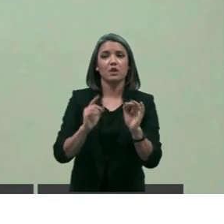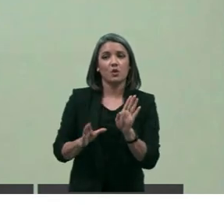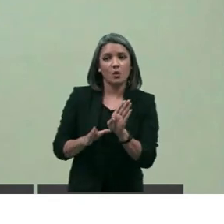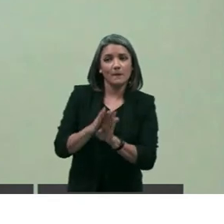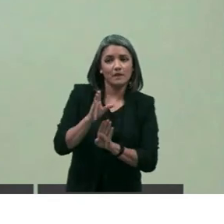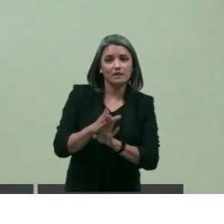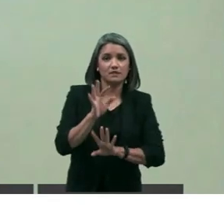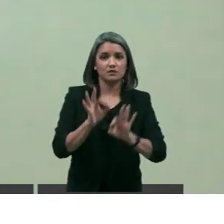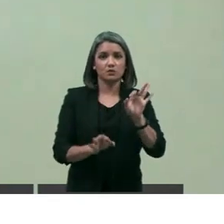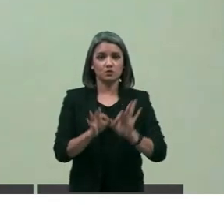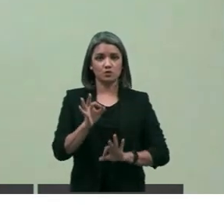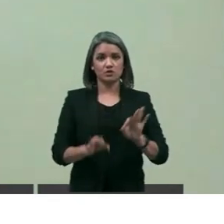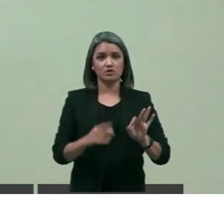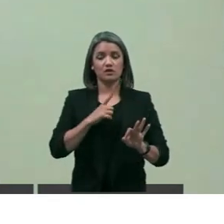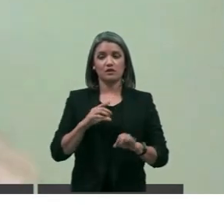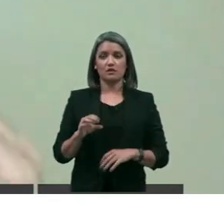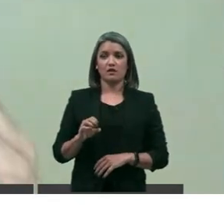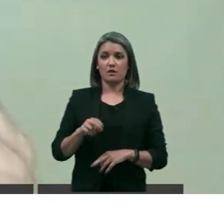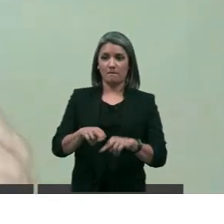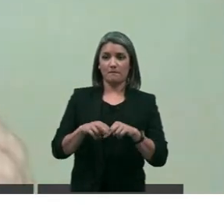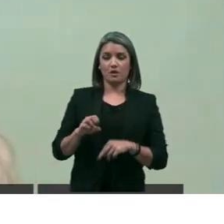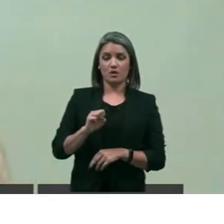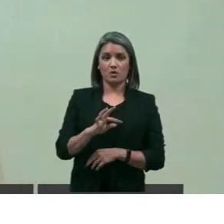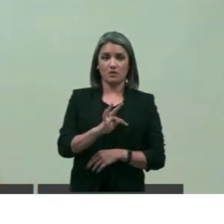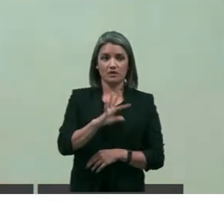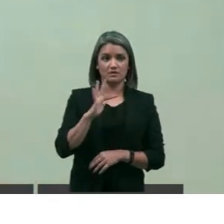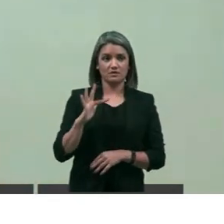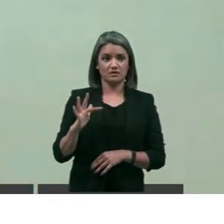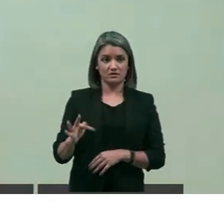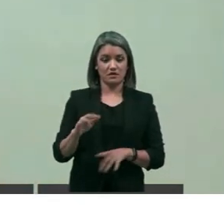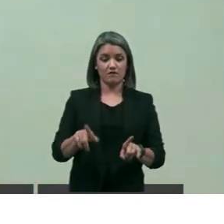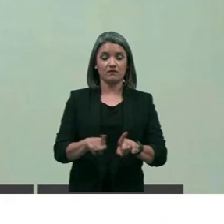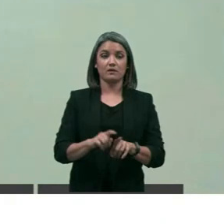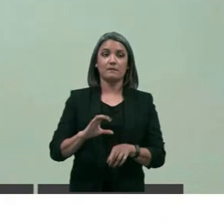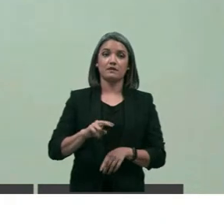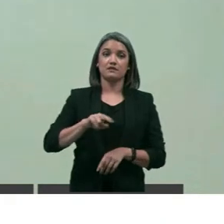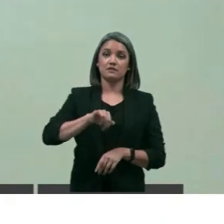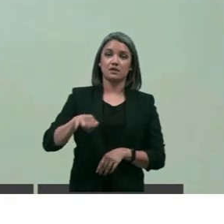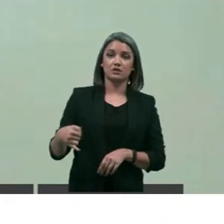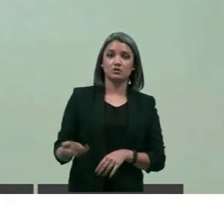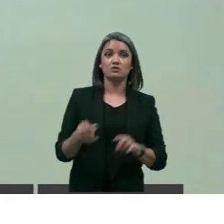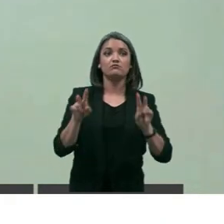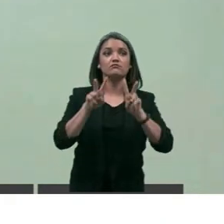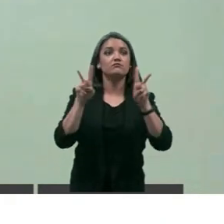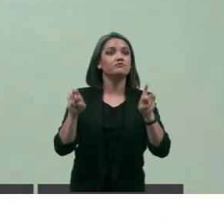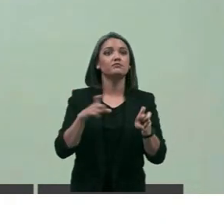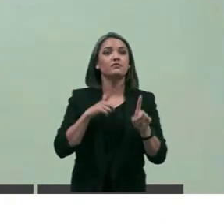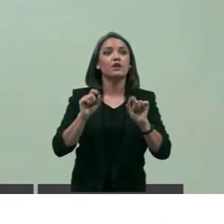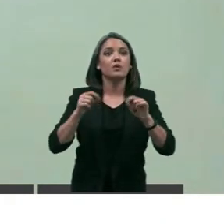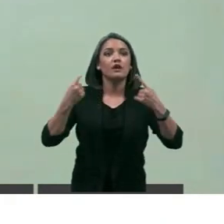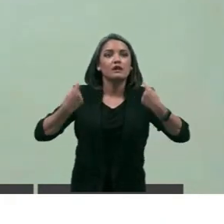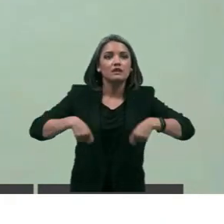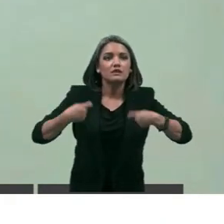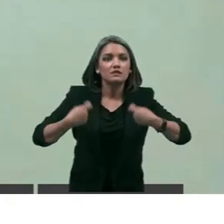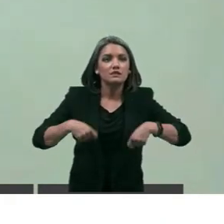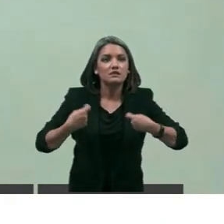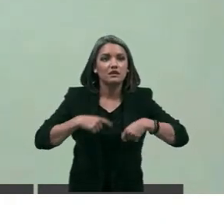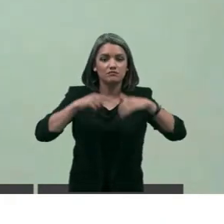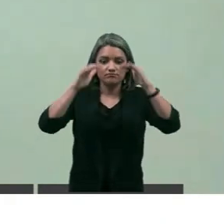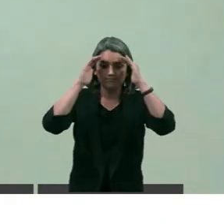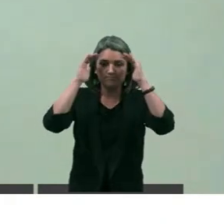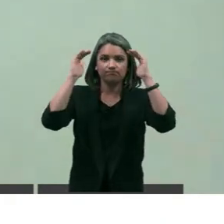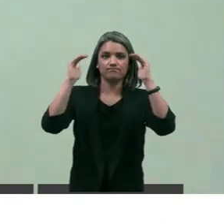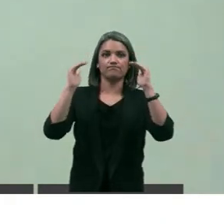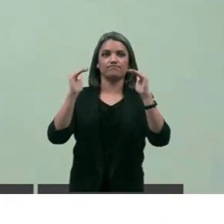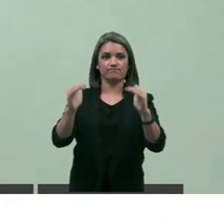consolidada no âmbito do Supremo Tribunal Federal e no próprio CNJ, sobre a matéria, implica na necessidade de obediência